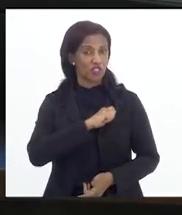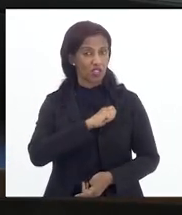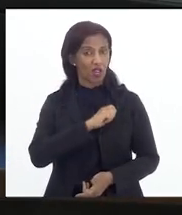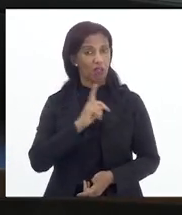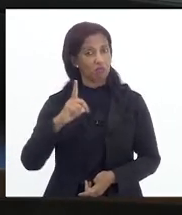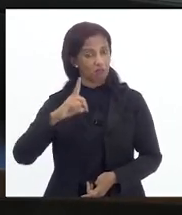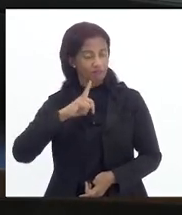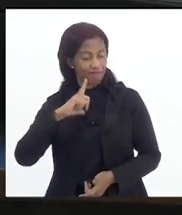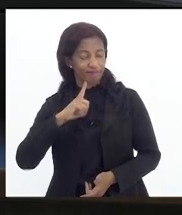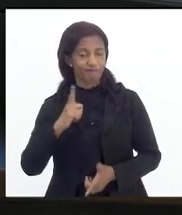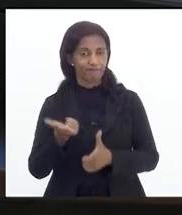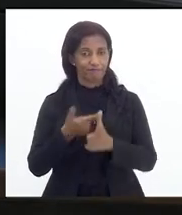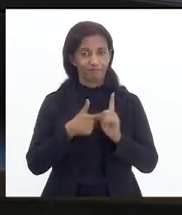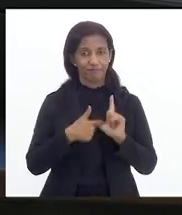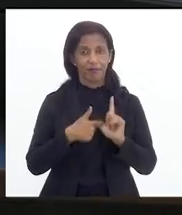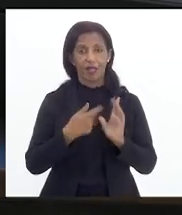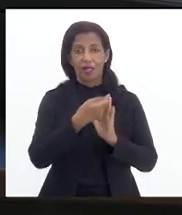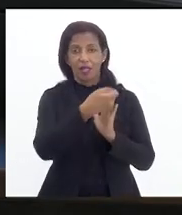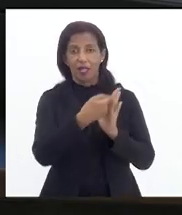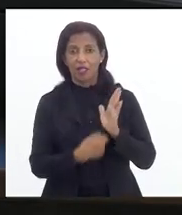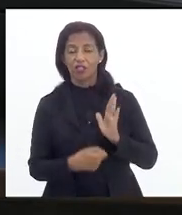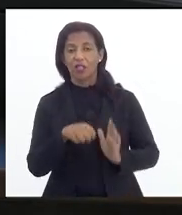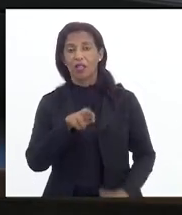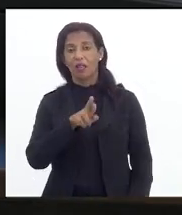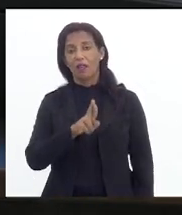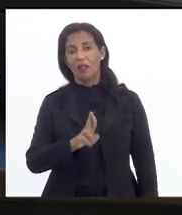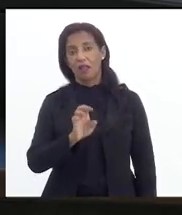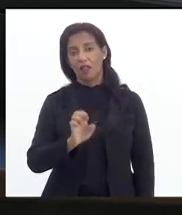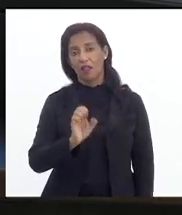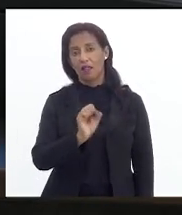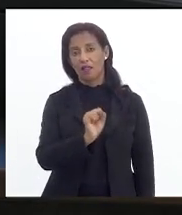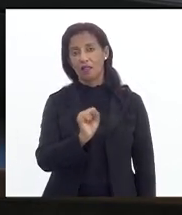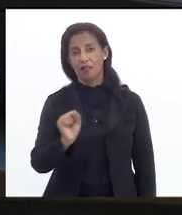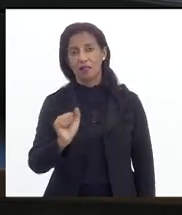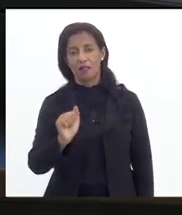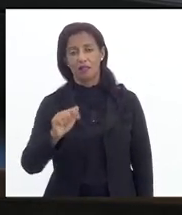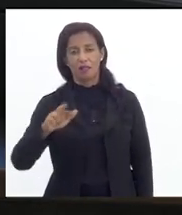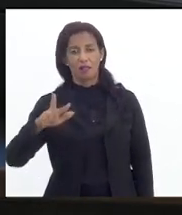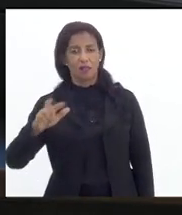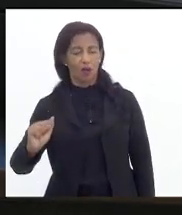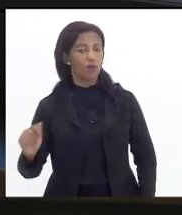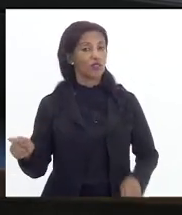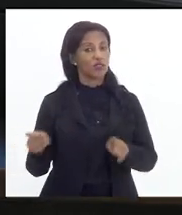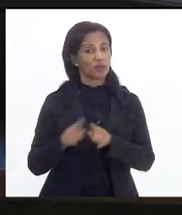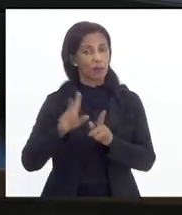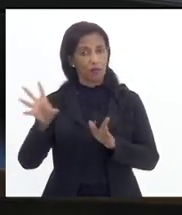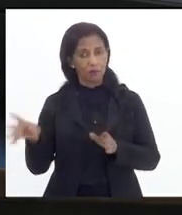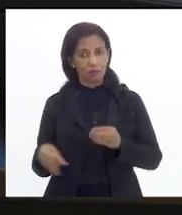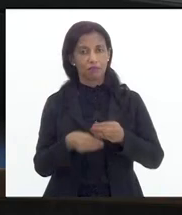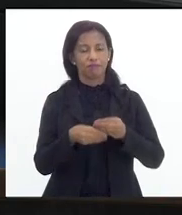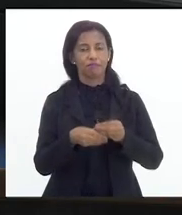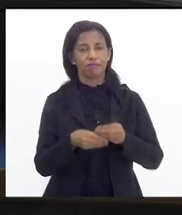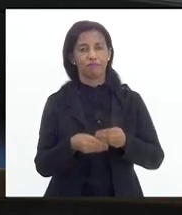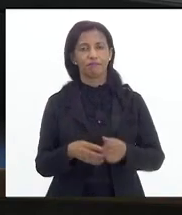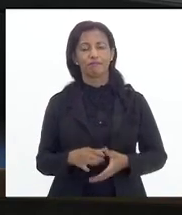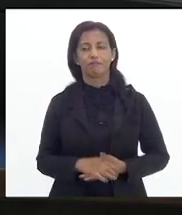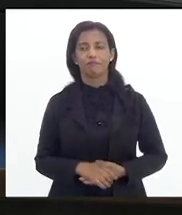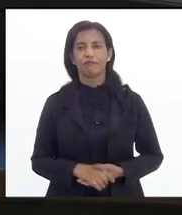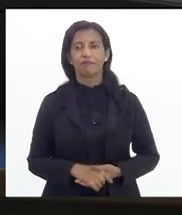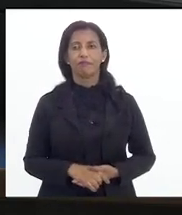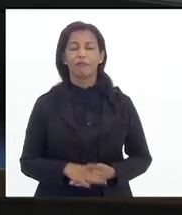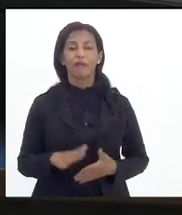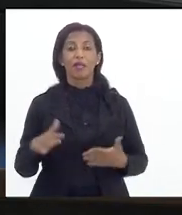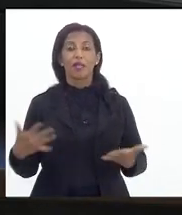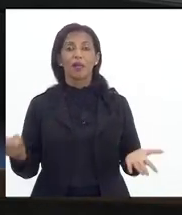que atravessa né e a lista de ressalvas também planejadas as vedações né E além disso